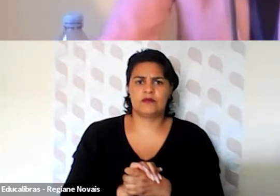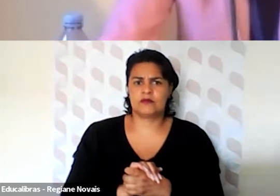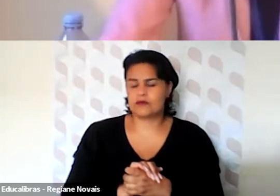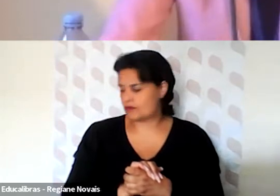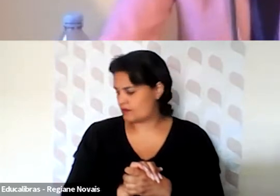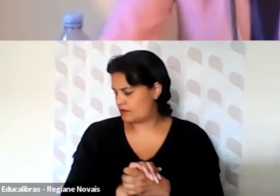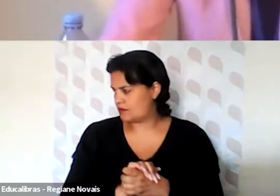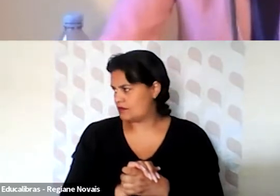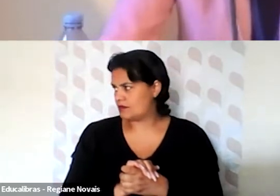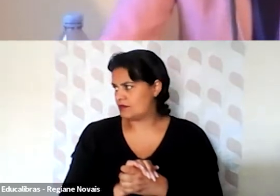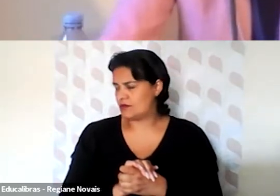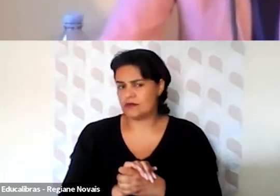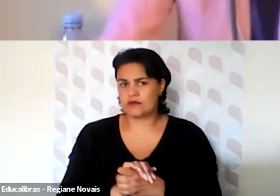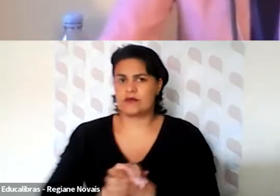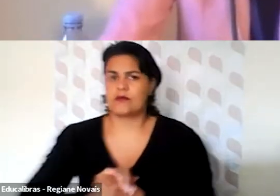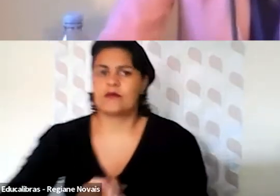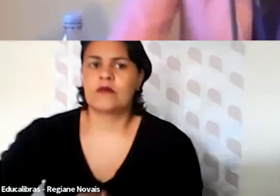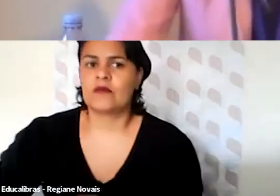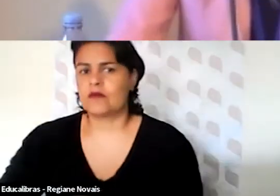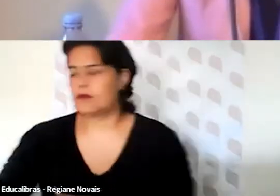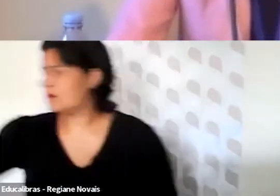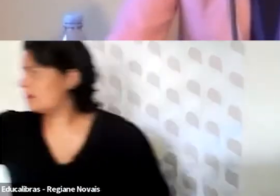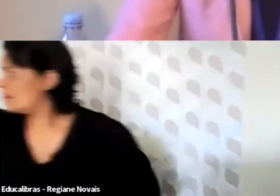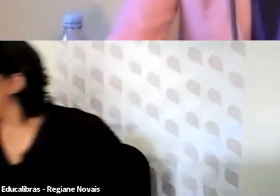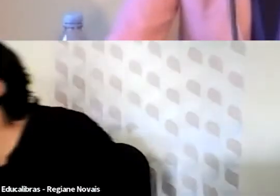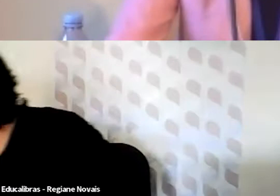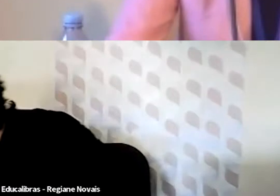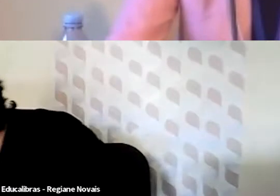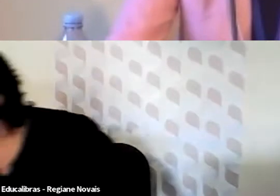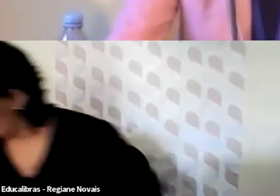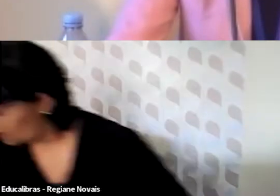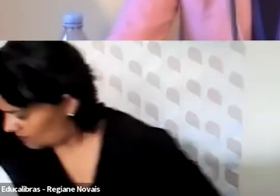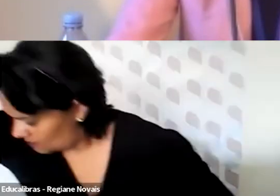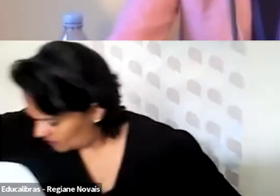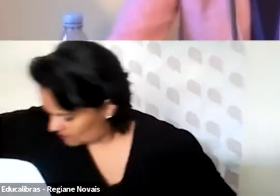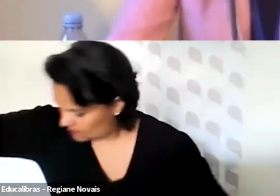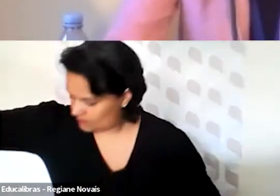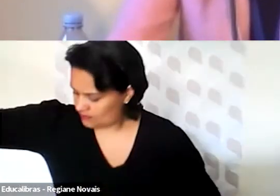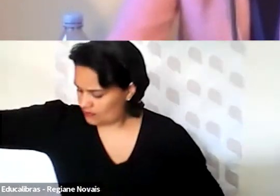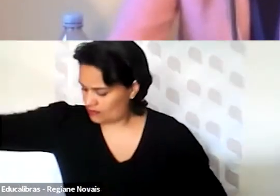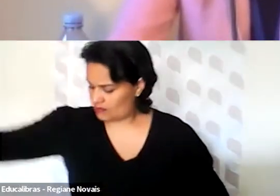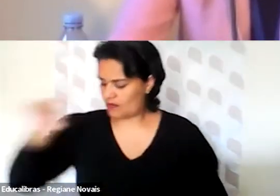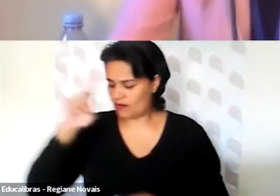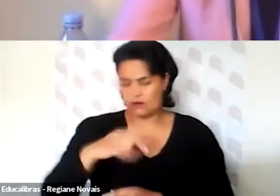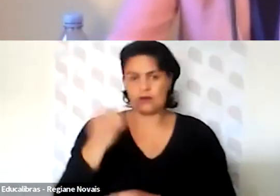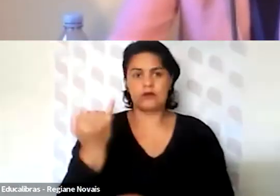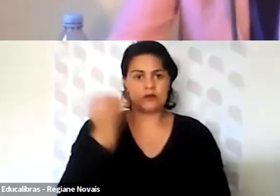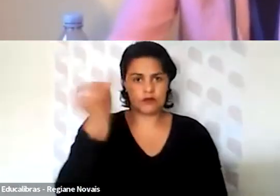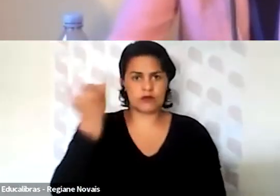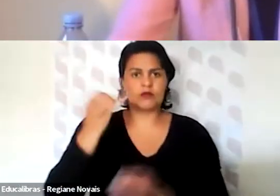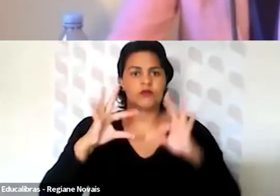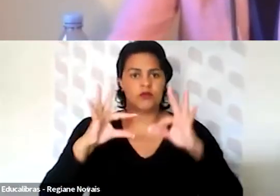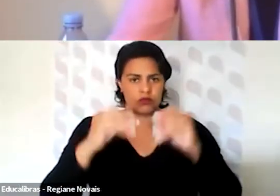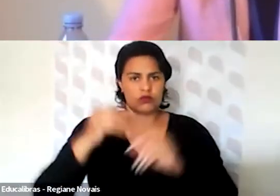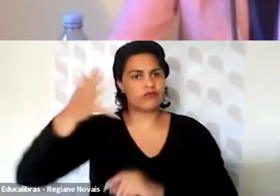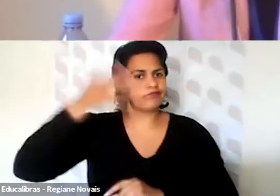un Brésil aussi répressif envers les indigènes. E seria muito importante todos os palestrantes também apoiarem essa iniciativa,